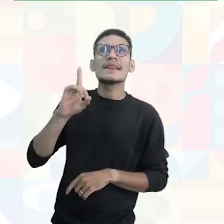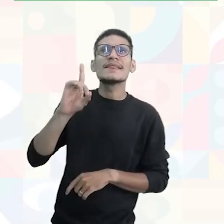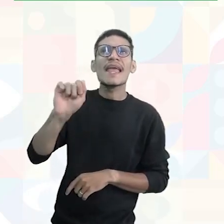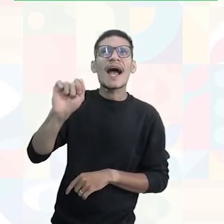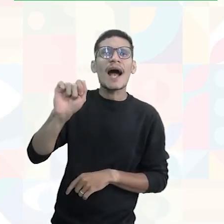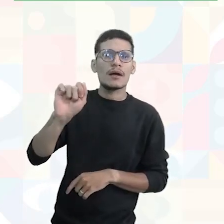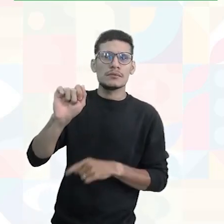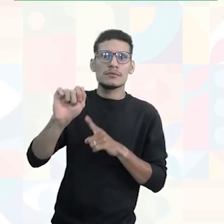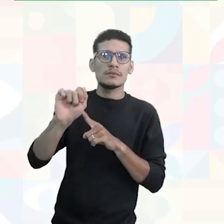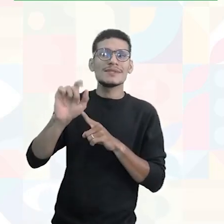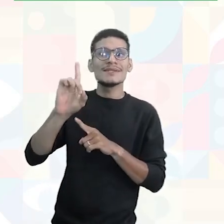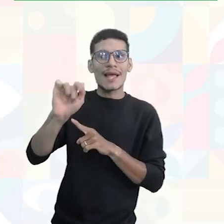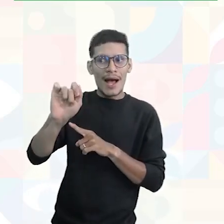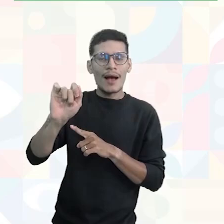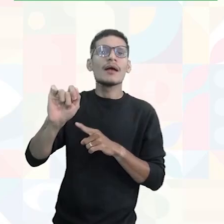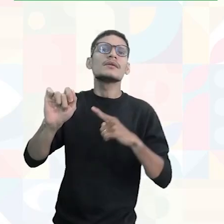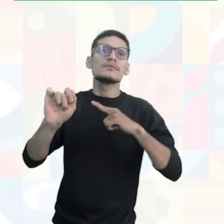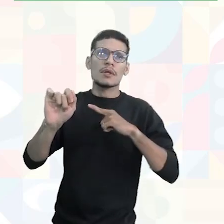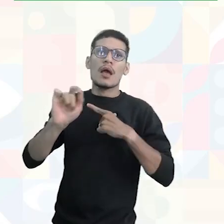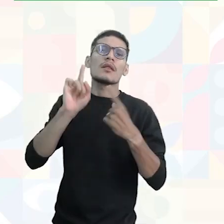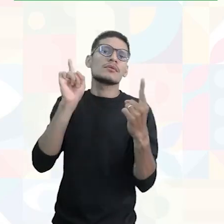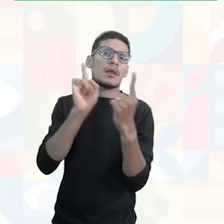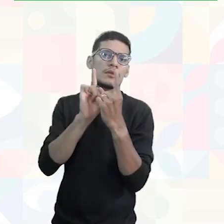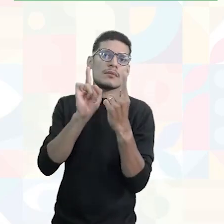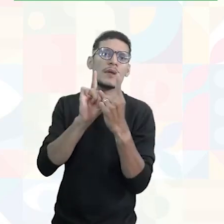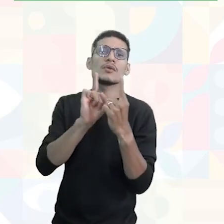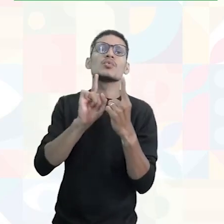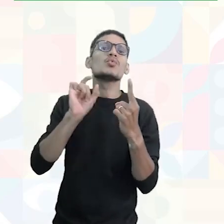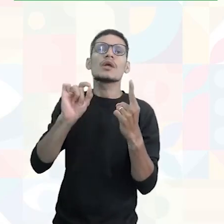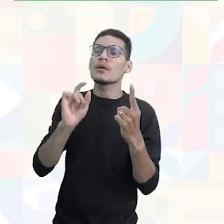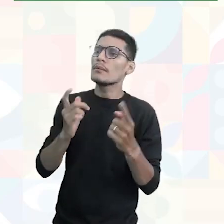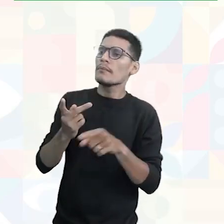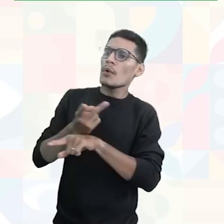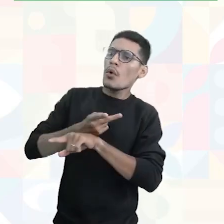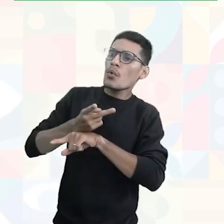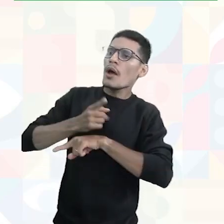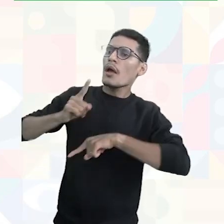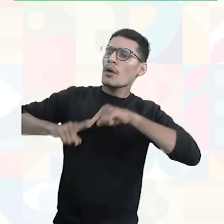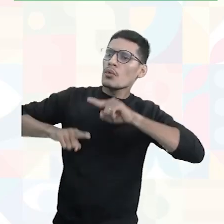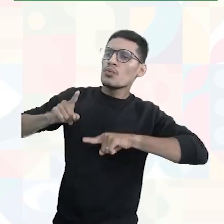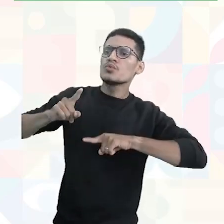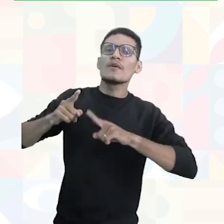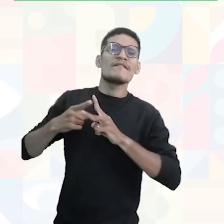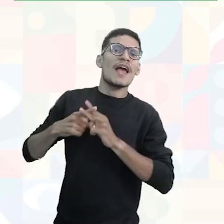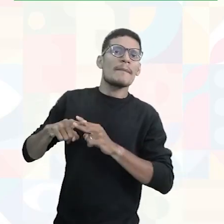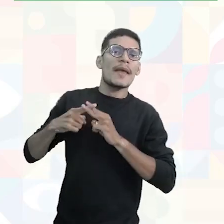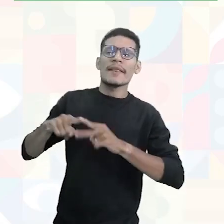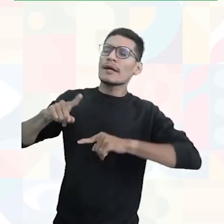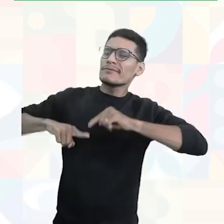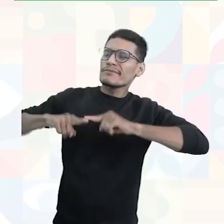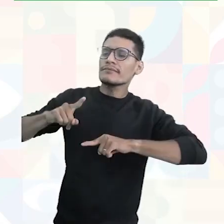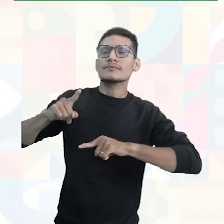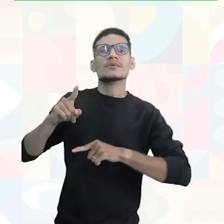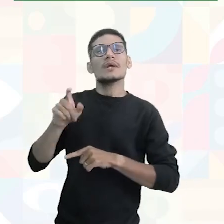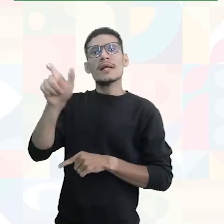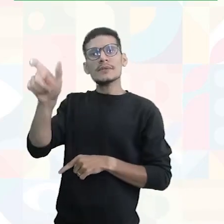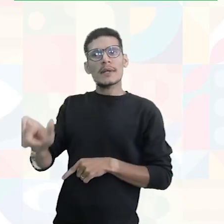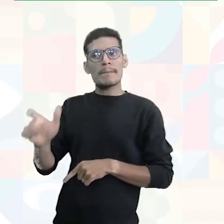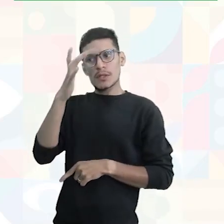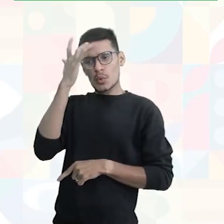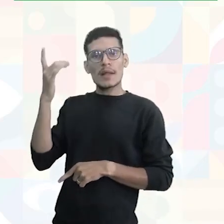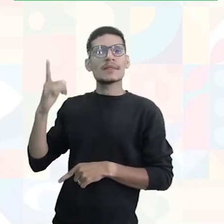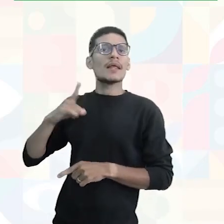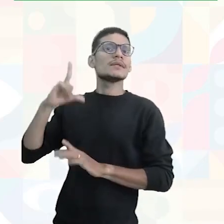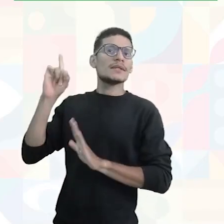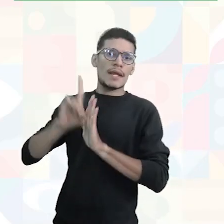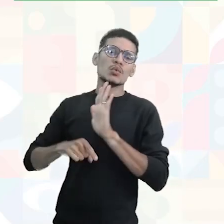gente tem por obrigação no atendimento da secretaria escolar de buscar recursos, de buscar ferramentas para fazer com que aquela pessoa tenha aquele direito que a